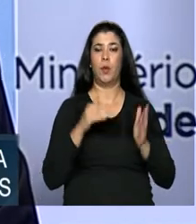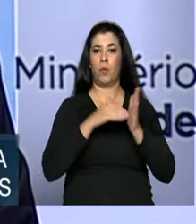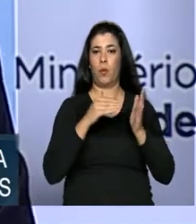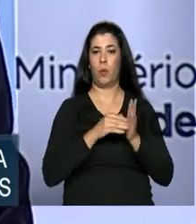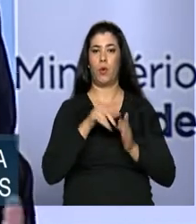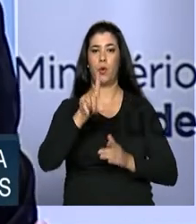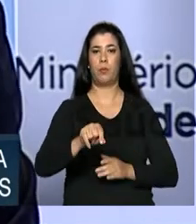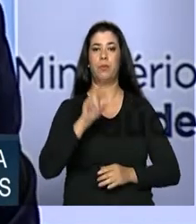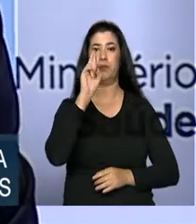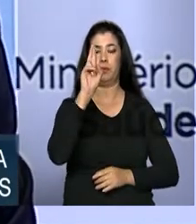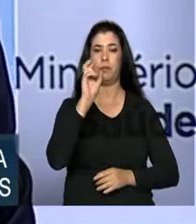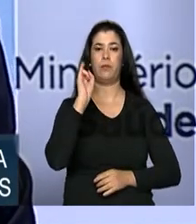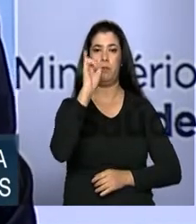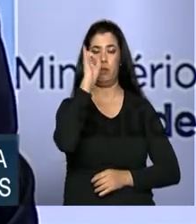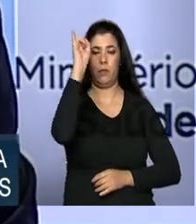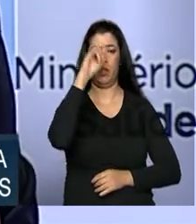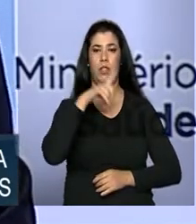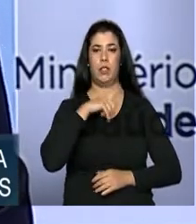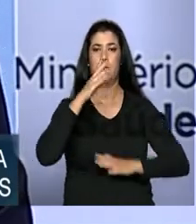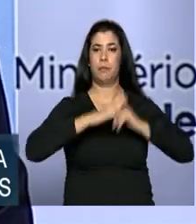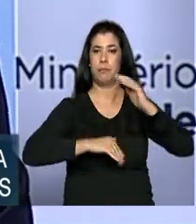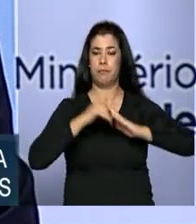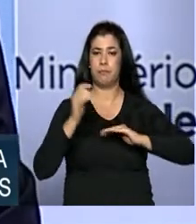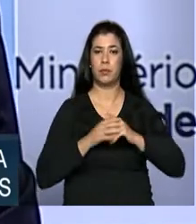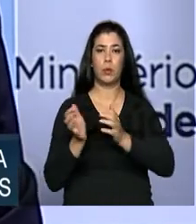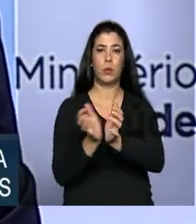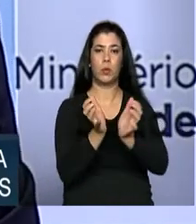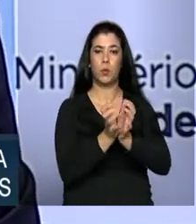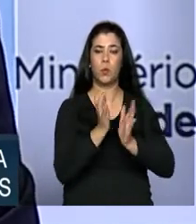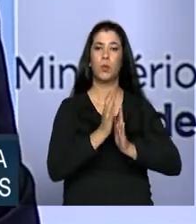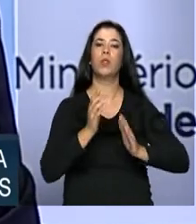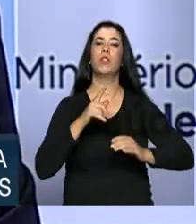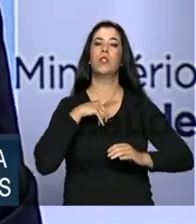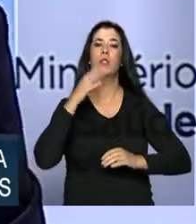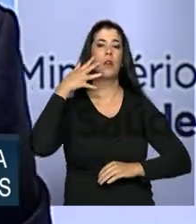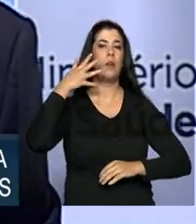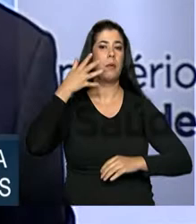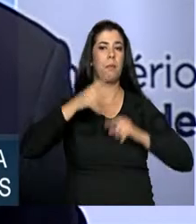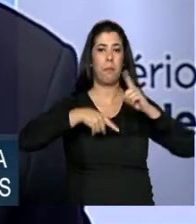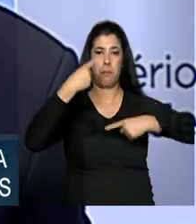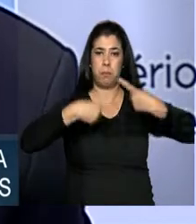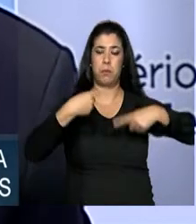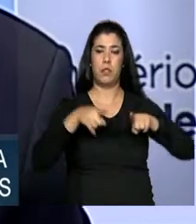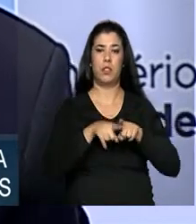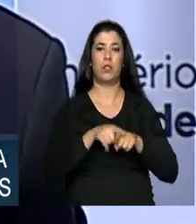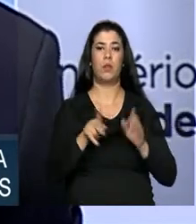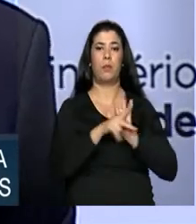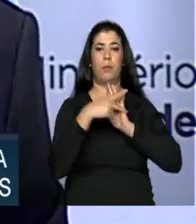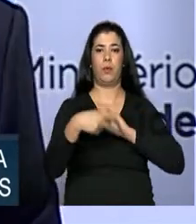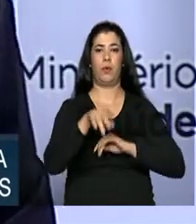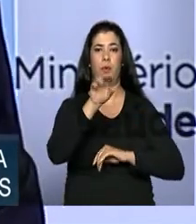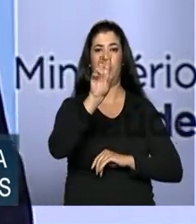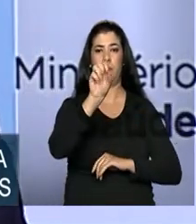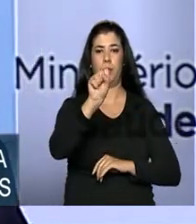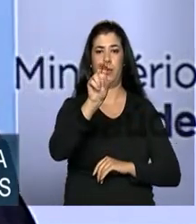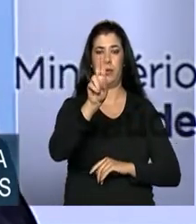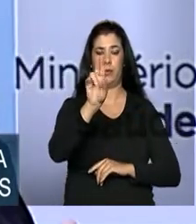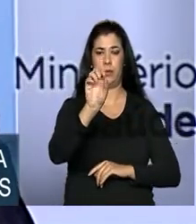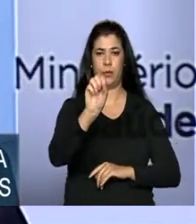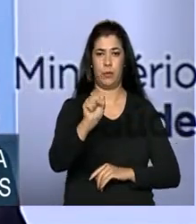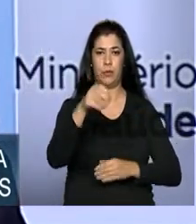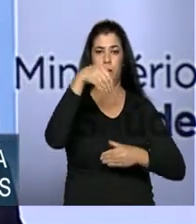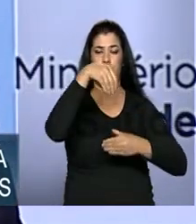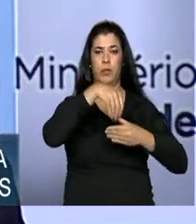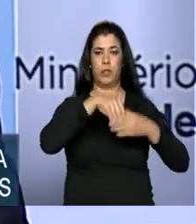importância desse conjunto de atividades, de ações, de políticas que são proporcionadas pelo SUS na rede básica de saúde,